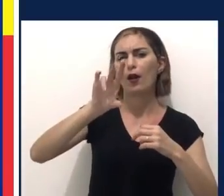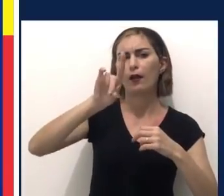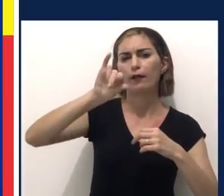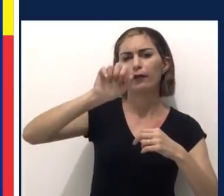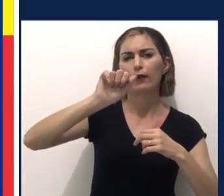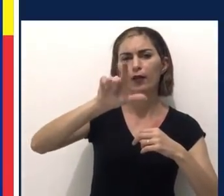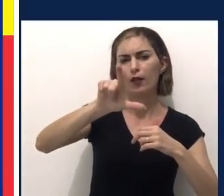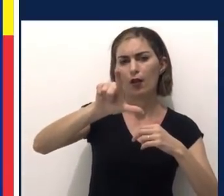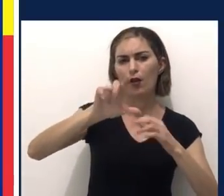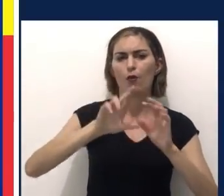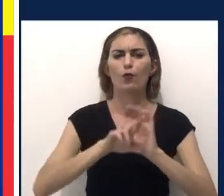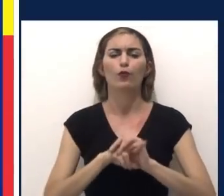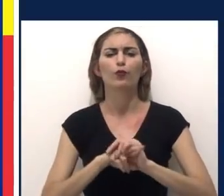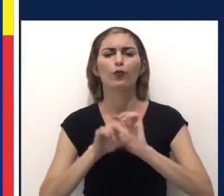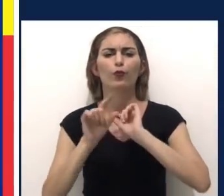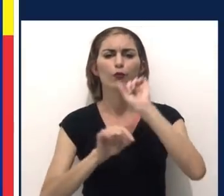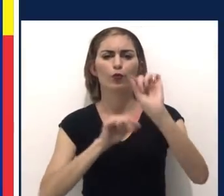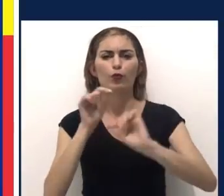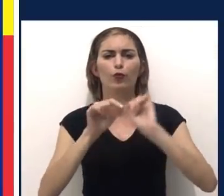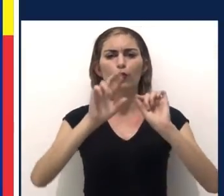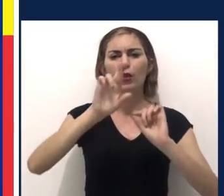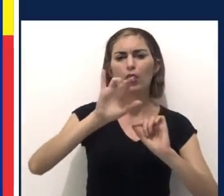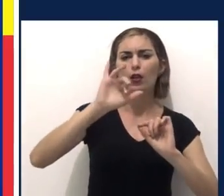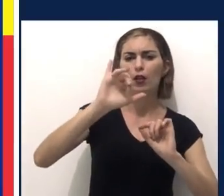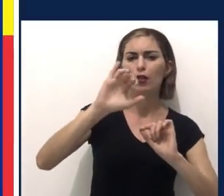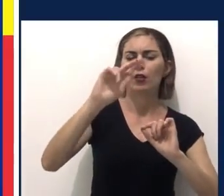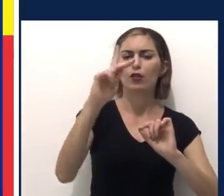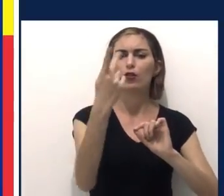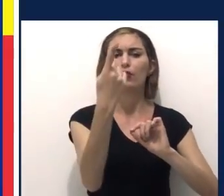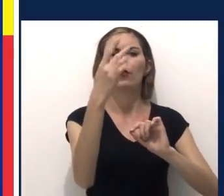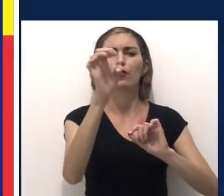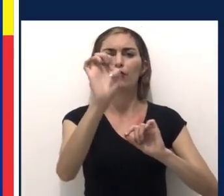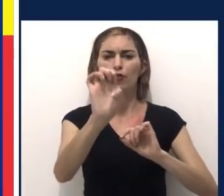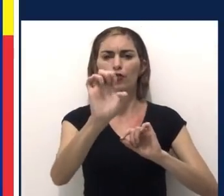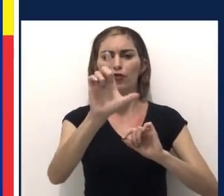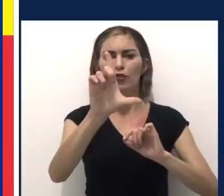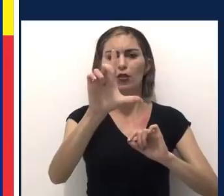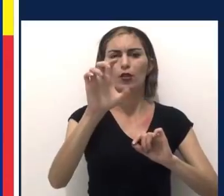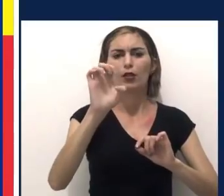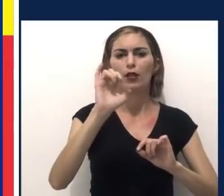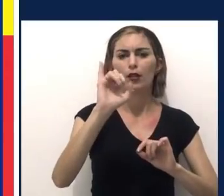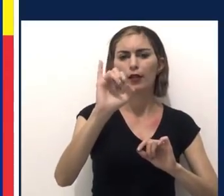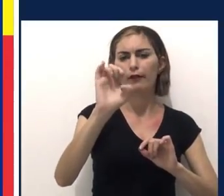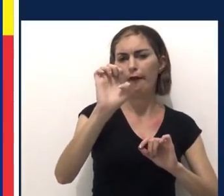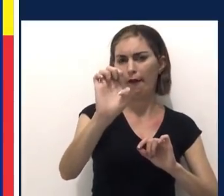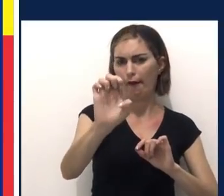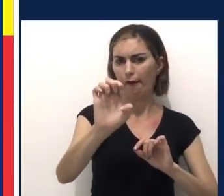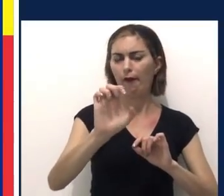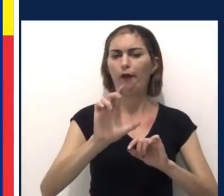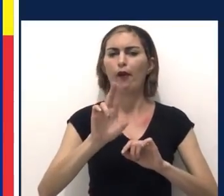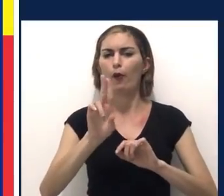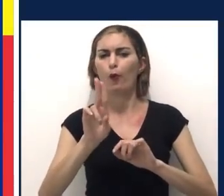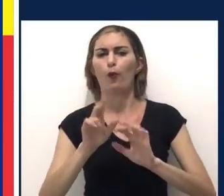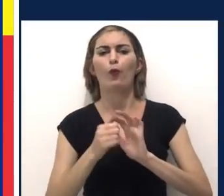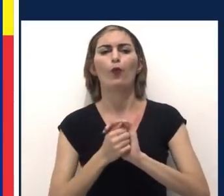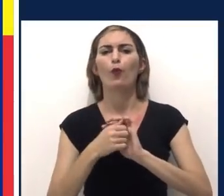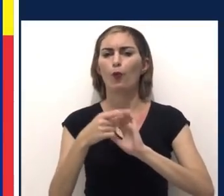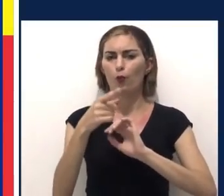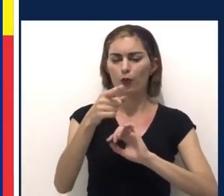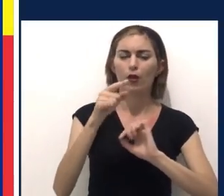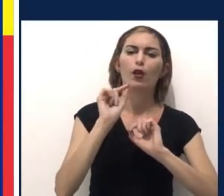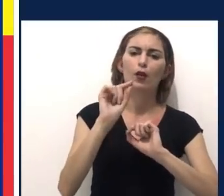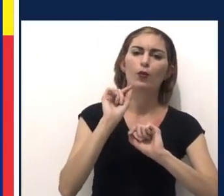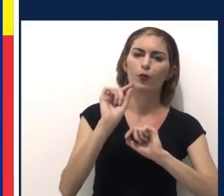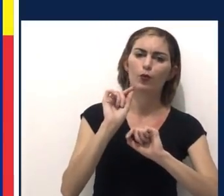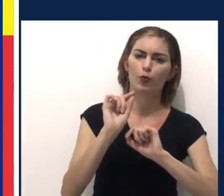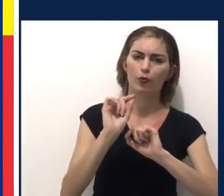o cardeal Richelieu. Então, Richelieu tornou-se um ministro